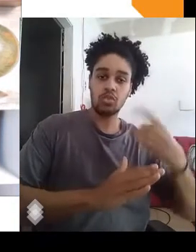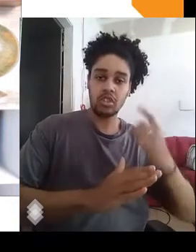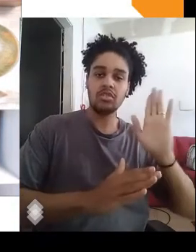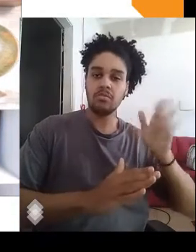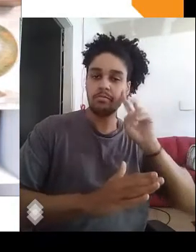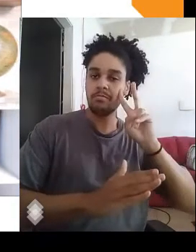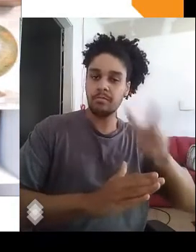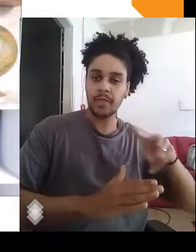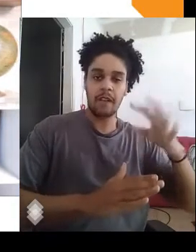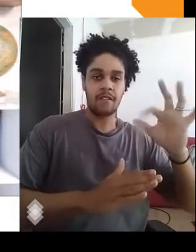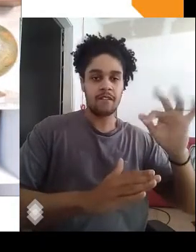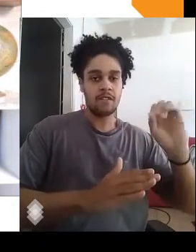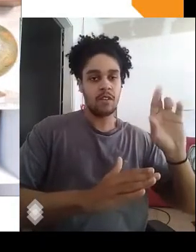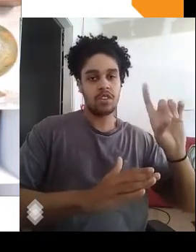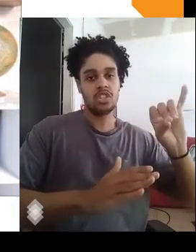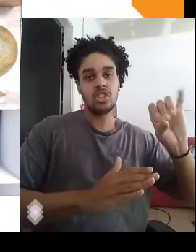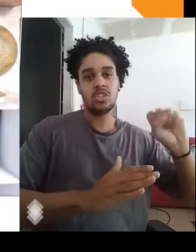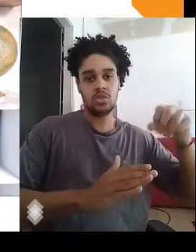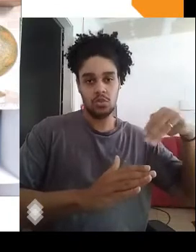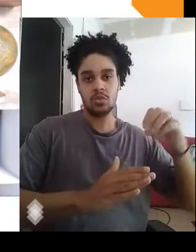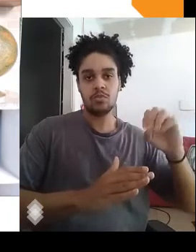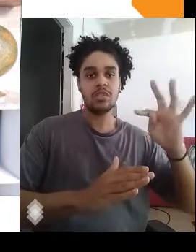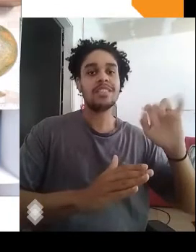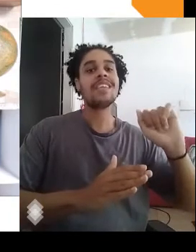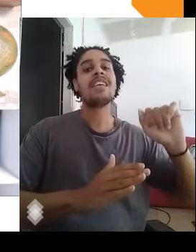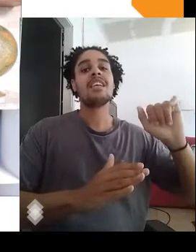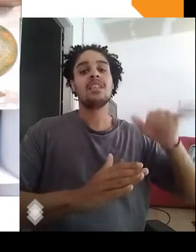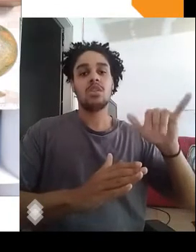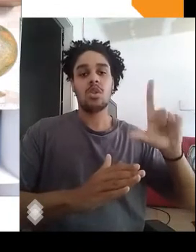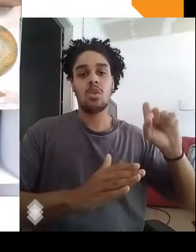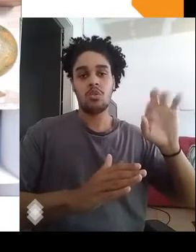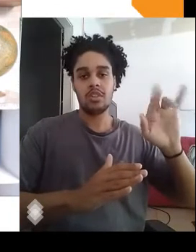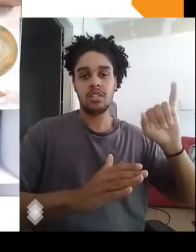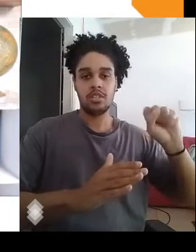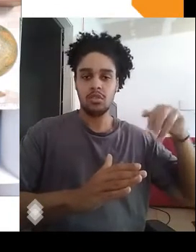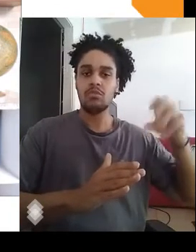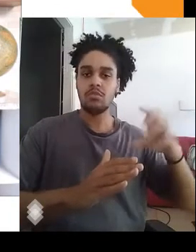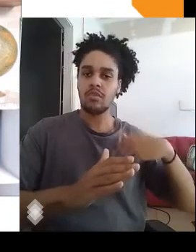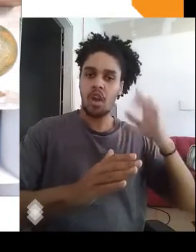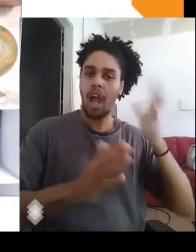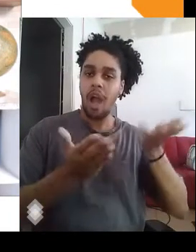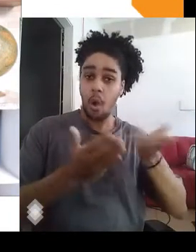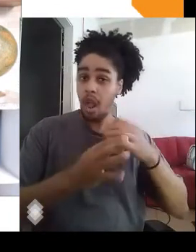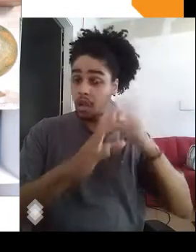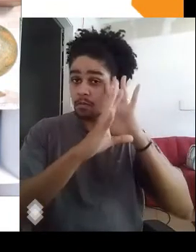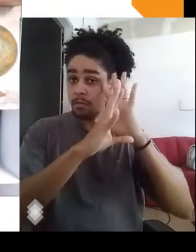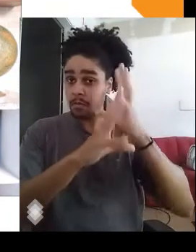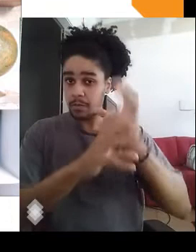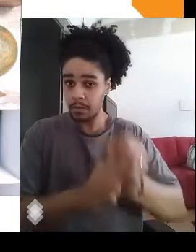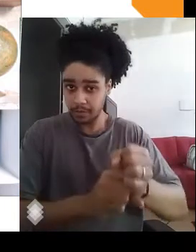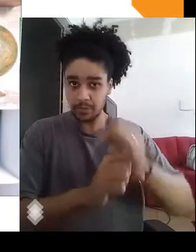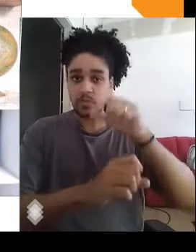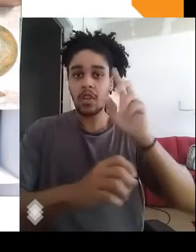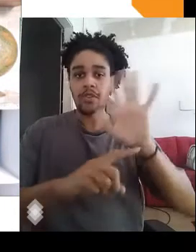Fordismo-Taylorismo. Para lembrarmos rapidamente o que vem a ser o Fordismo-Taylorismo, vamos agora assistir um vídeo